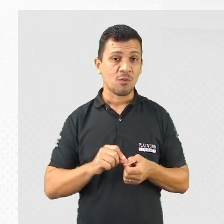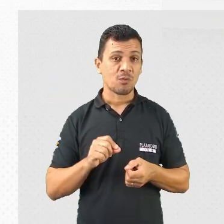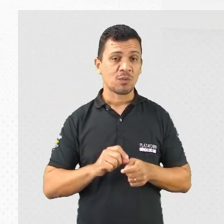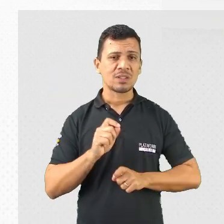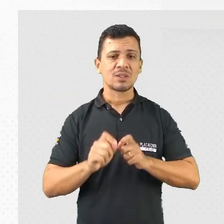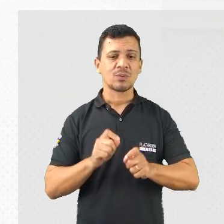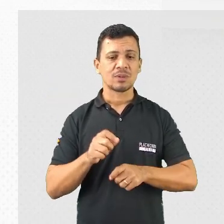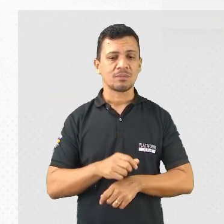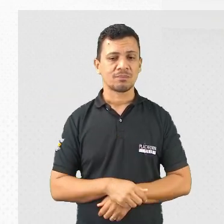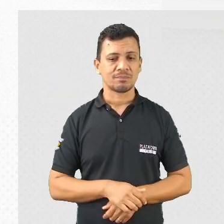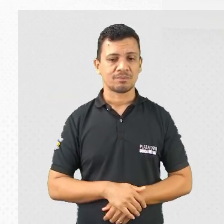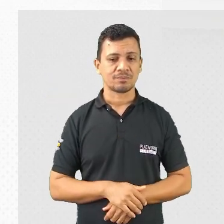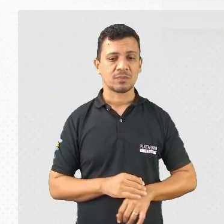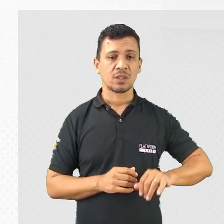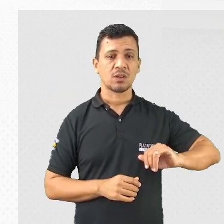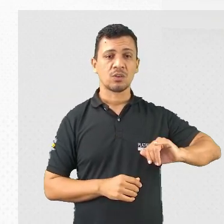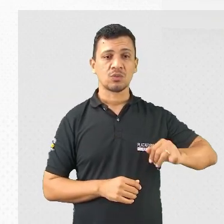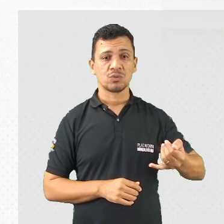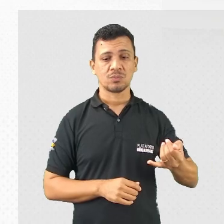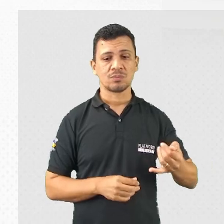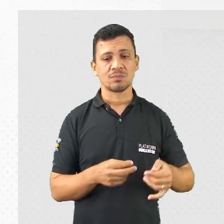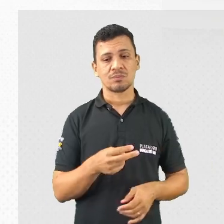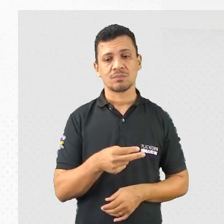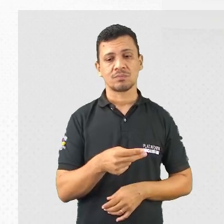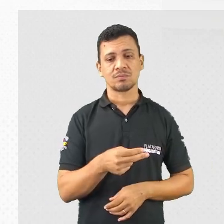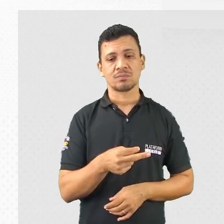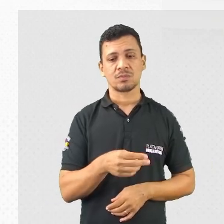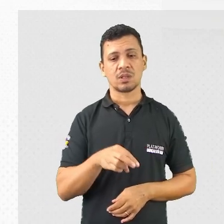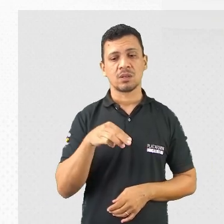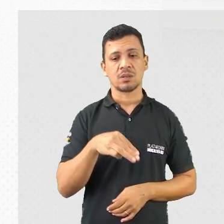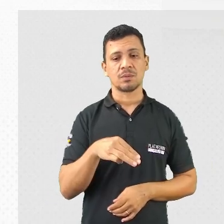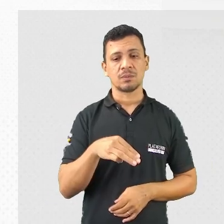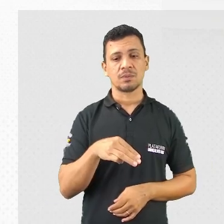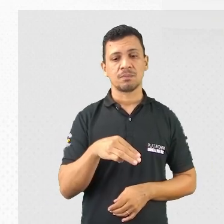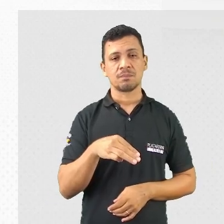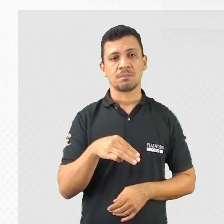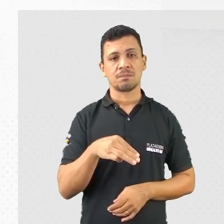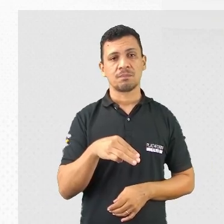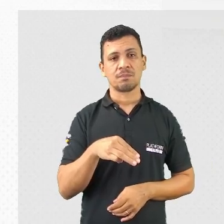Os juros vai ser o montante